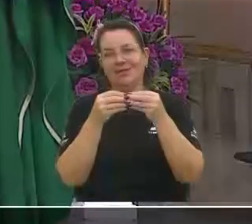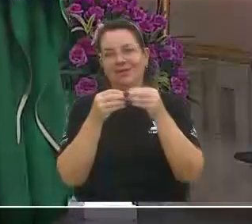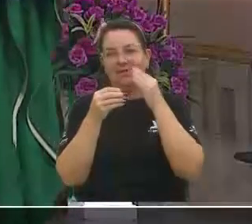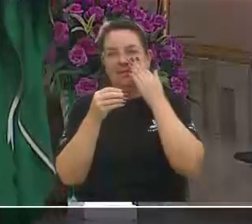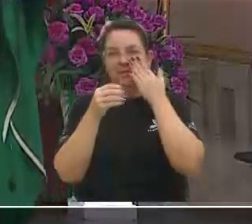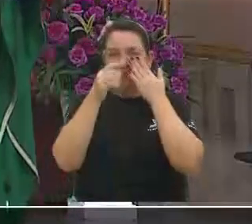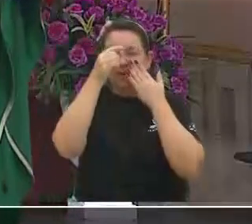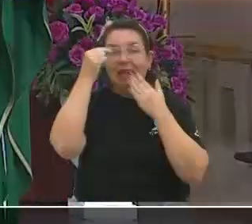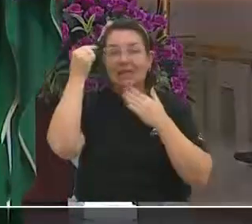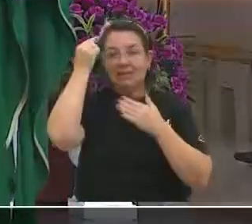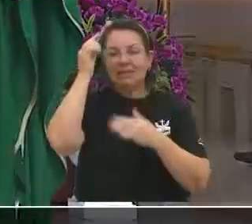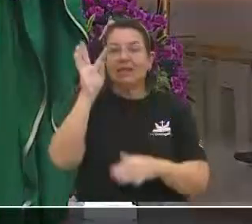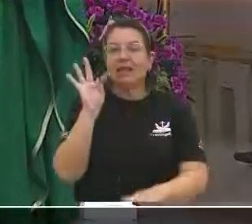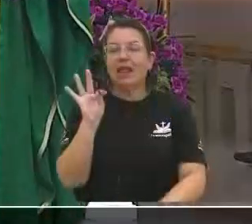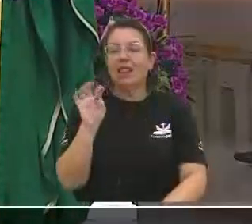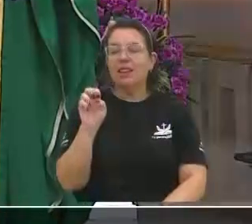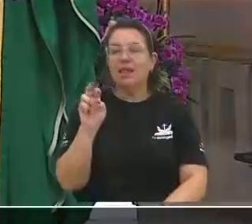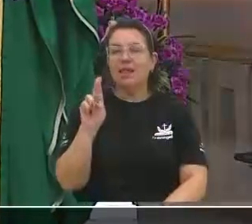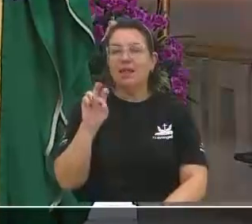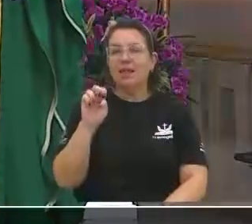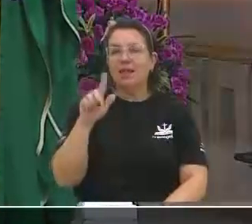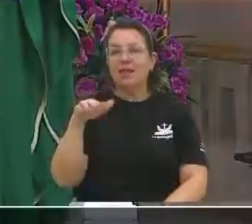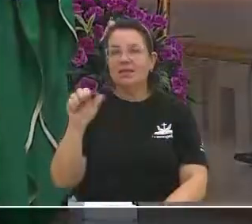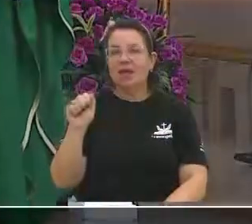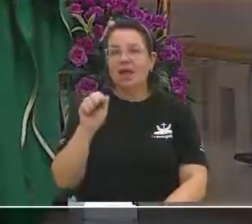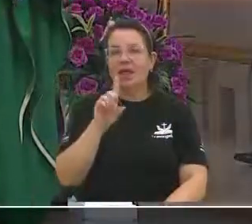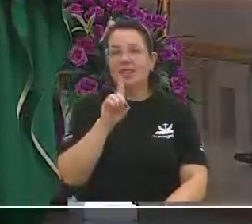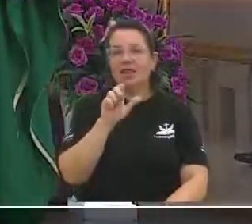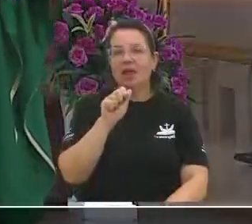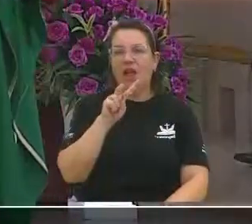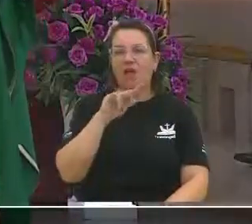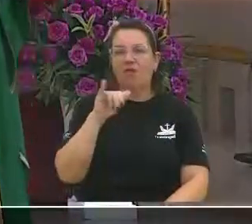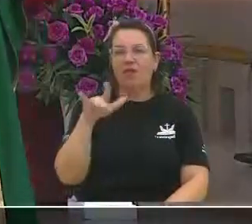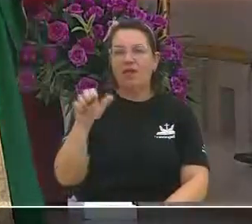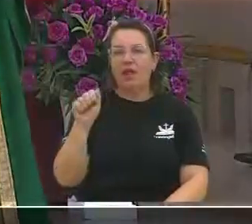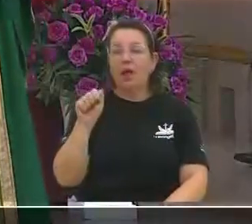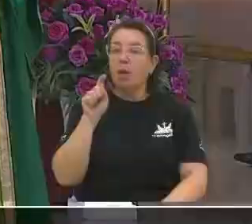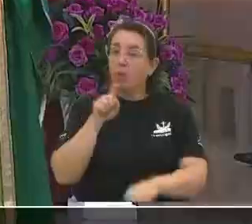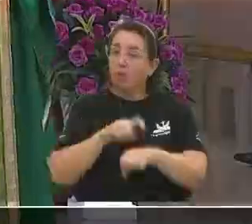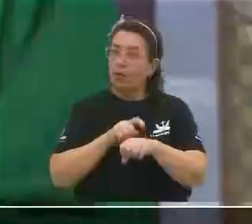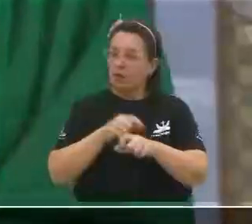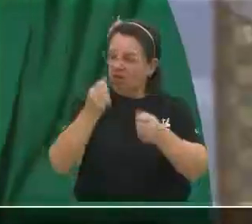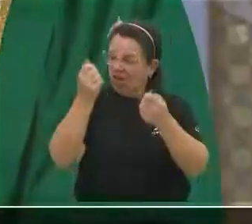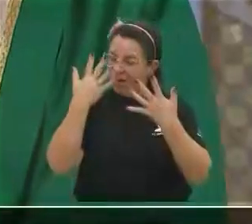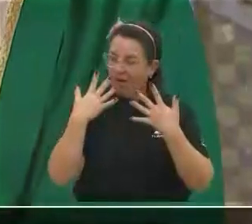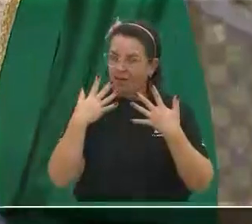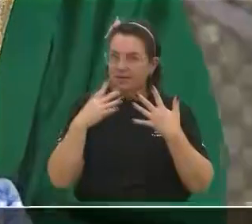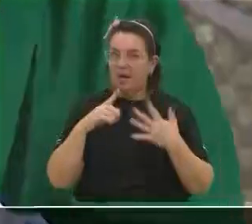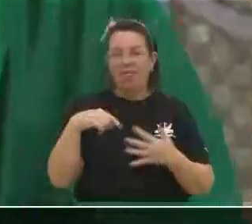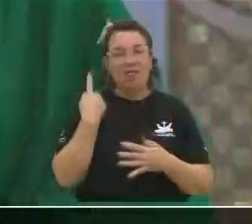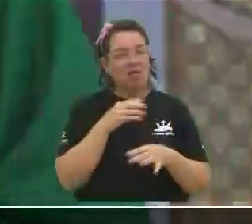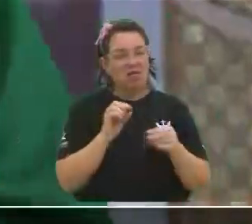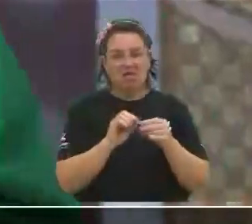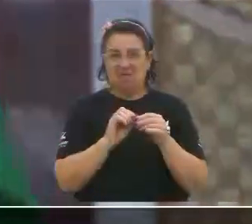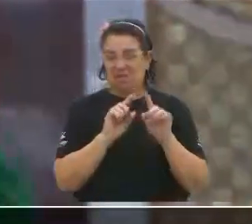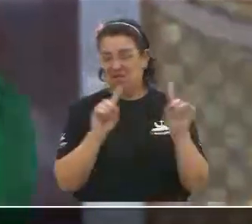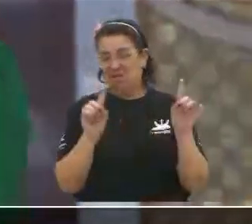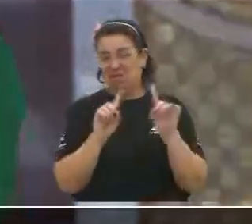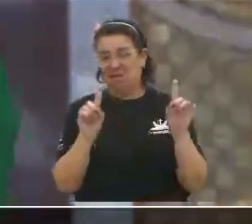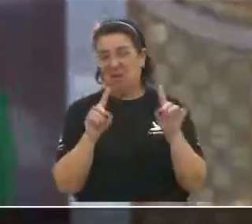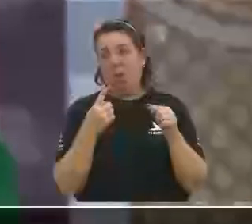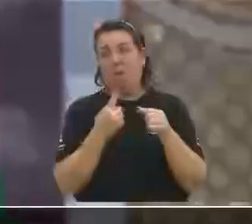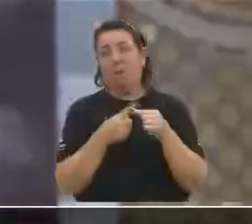Santa teresa D'ávila dizia que são momentos de maior graça quando não fazemos por